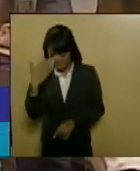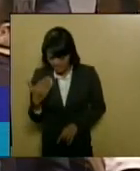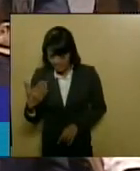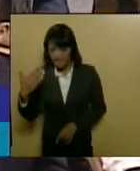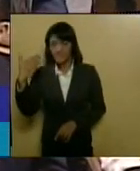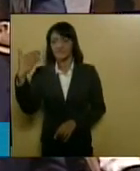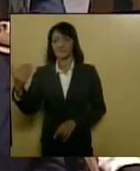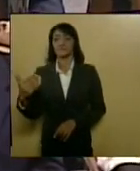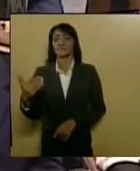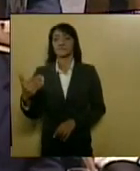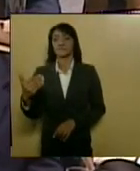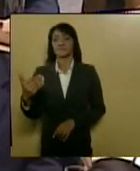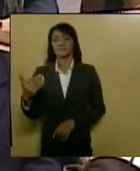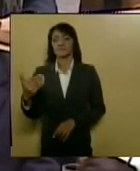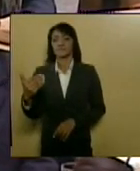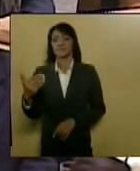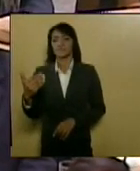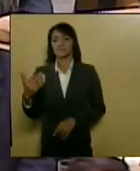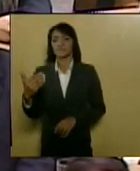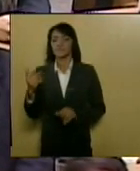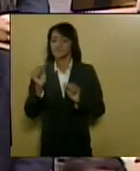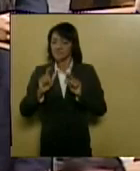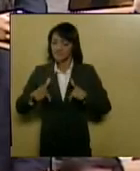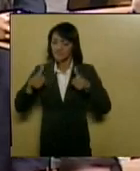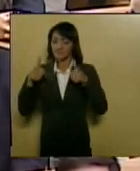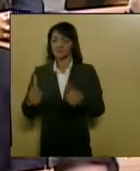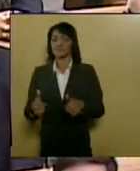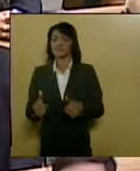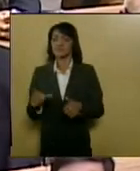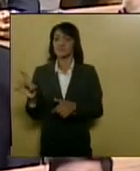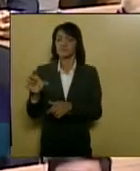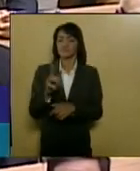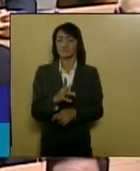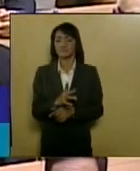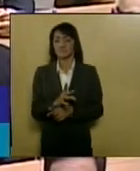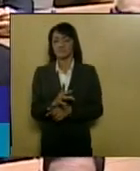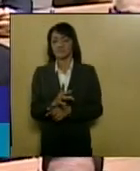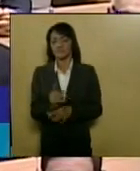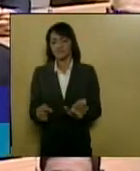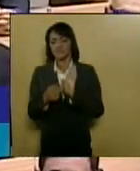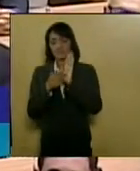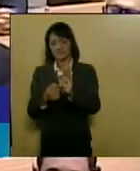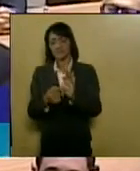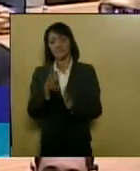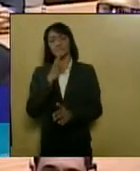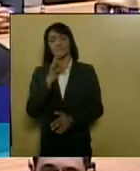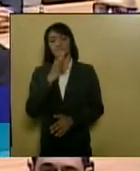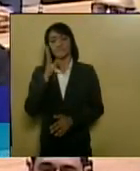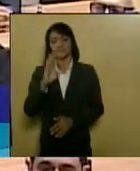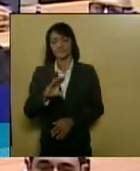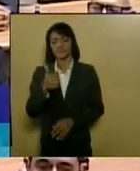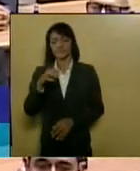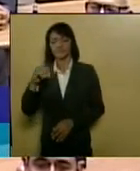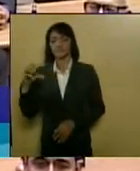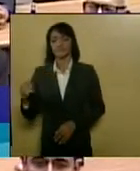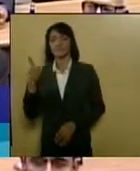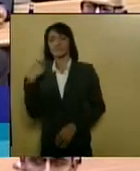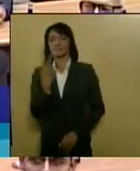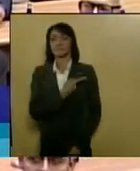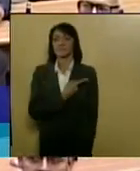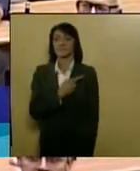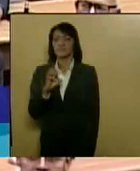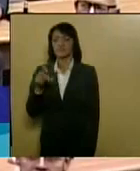e tradições dos heróis que tombaram em solo estrangeiro. É uma demonstração de reconhecimento ao centenário do nosso Exército em